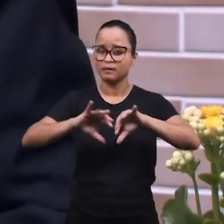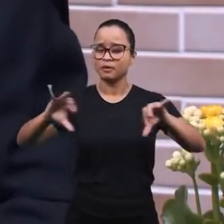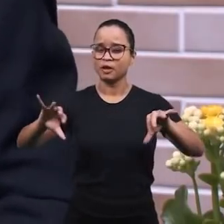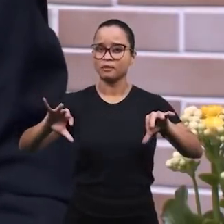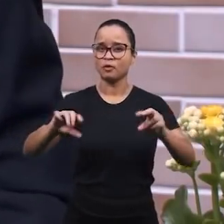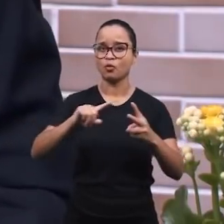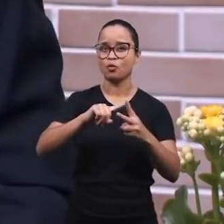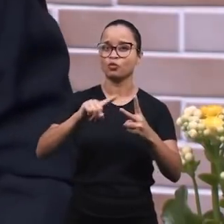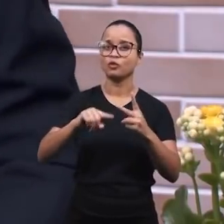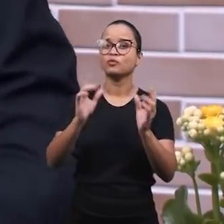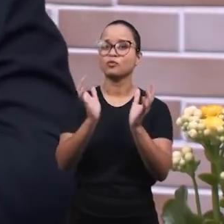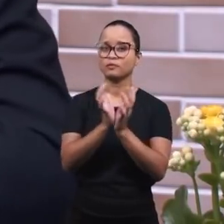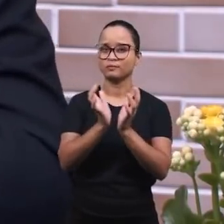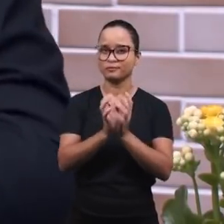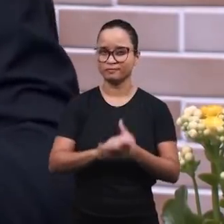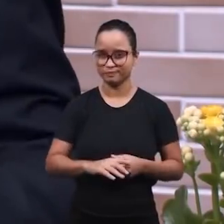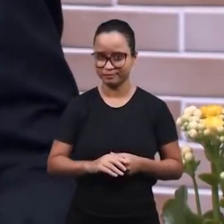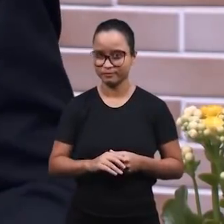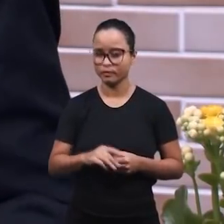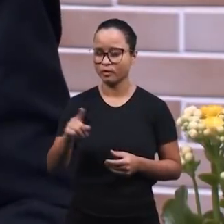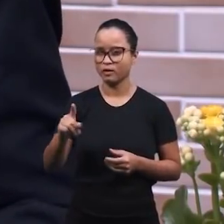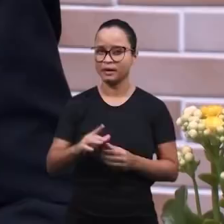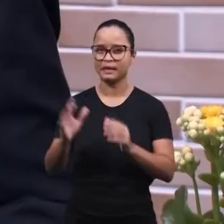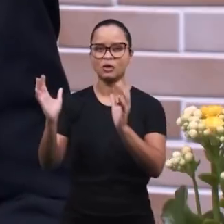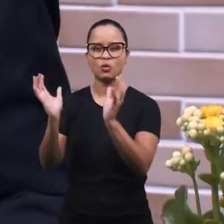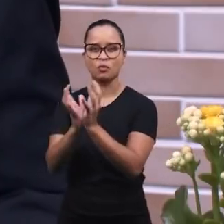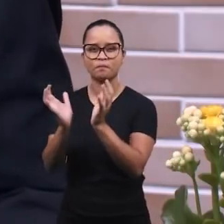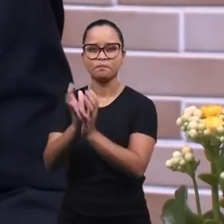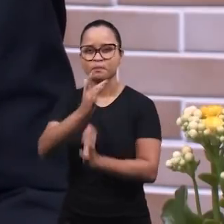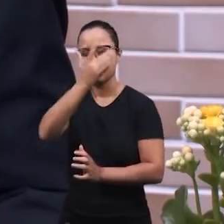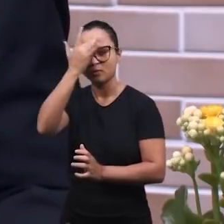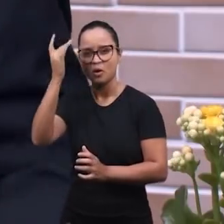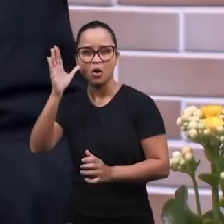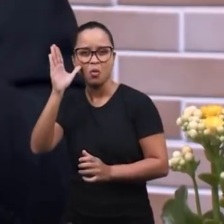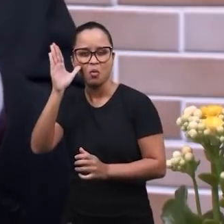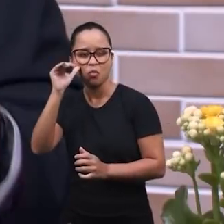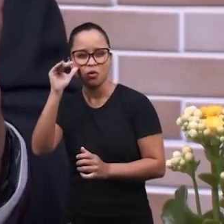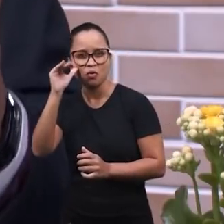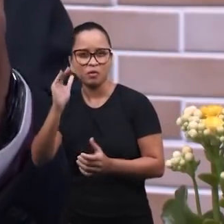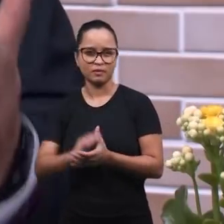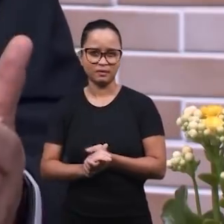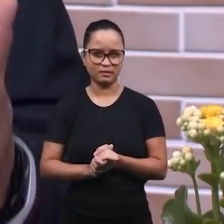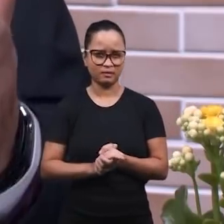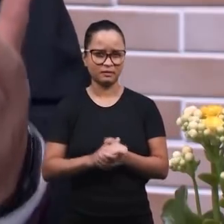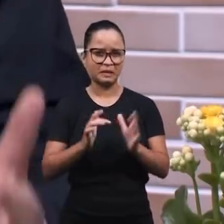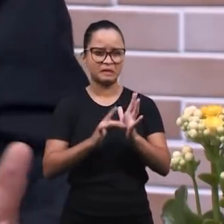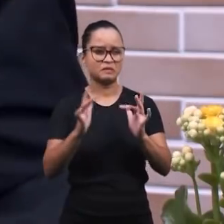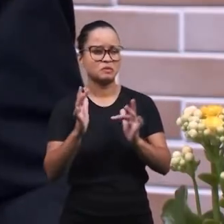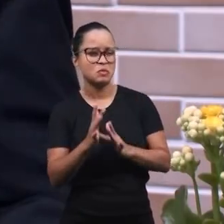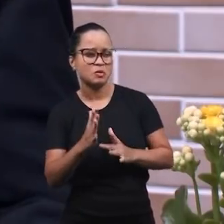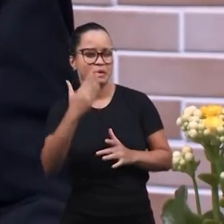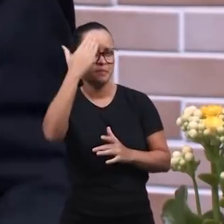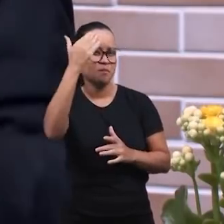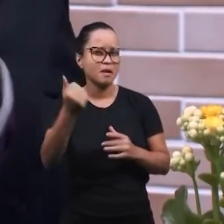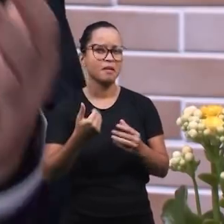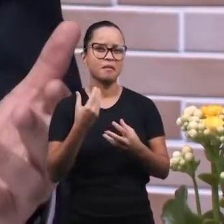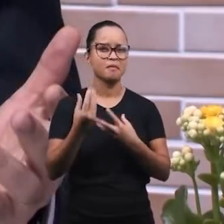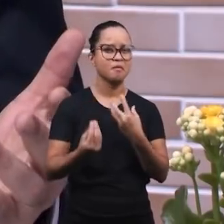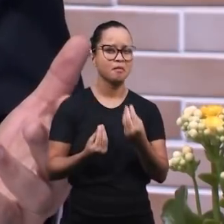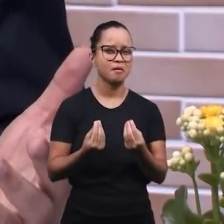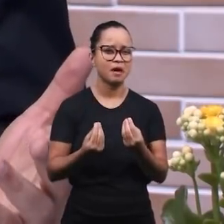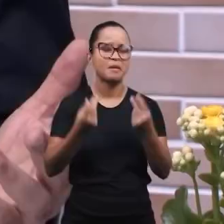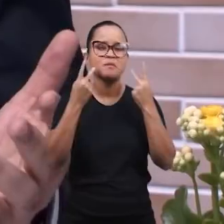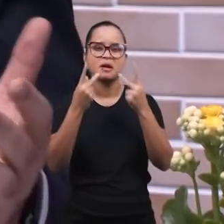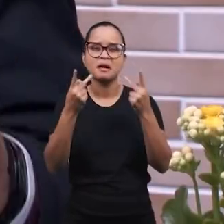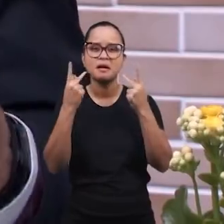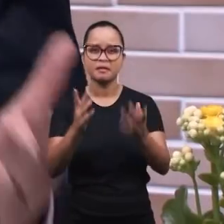distinção. Há muitas multidões curiosas querendo ouvir a mensagem de Jesus, querendo saber